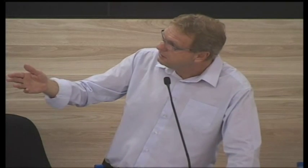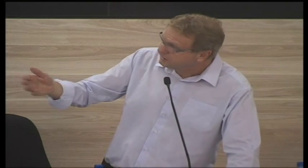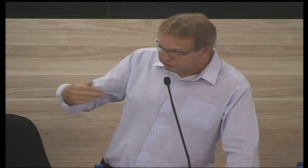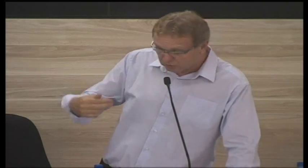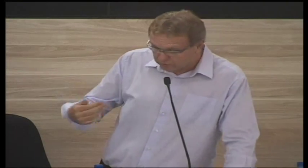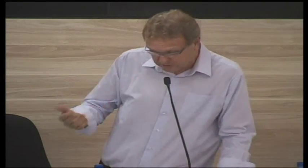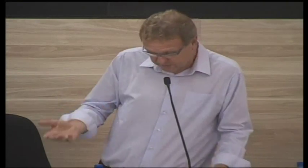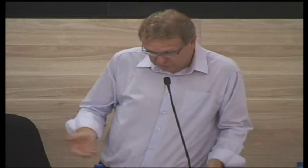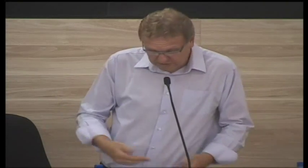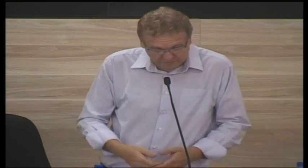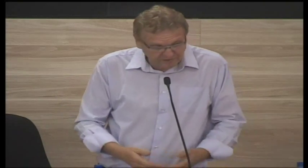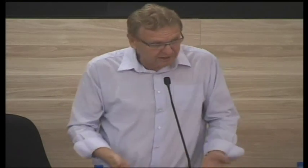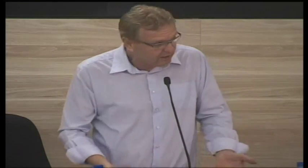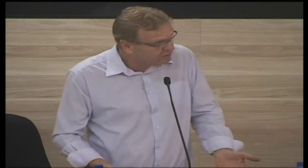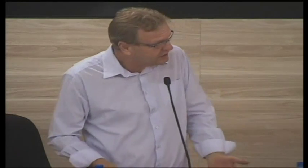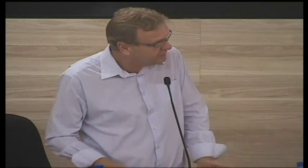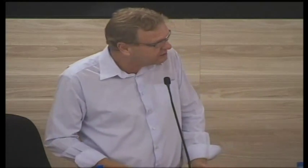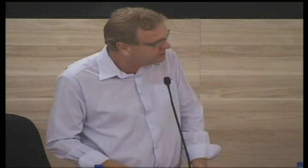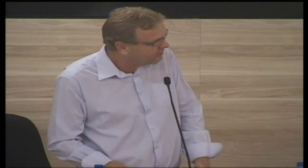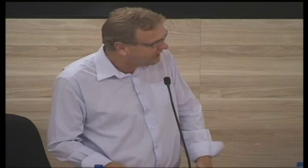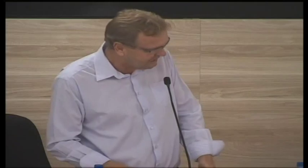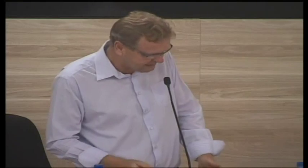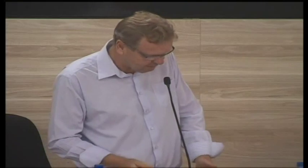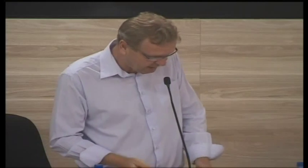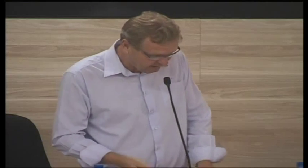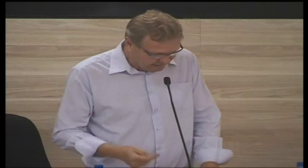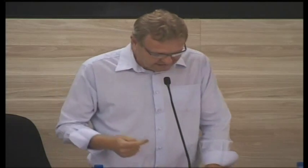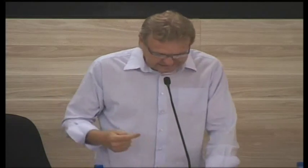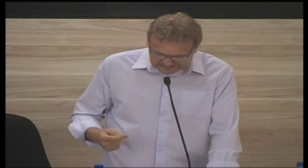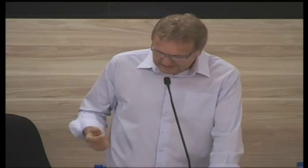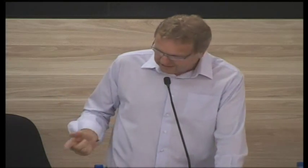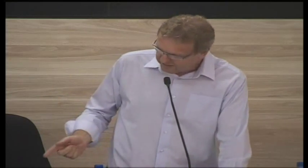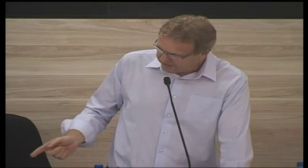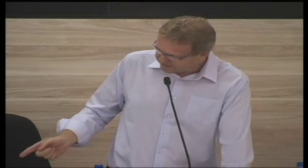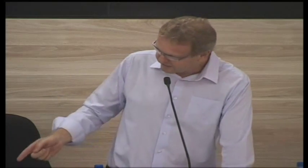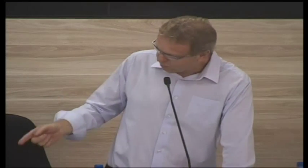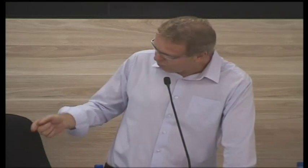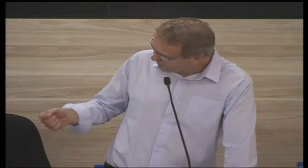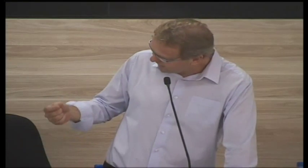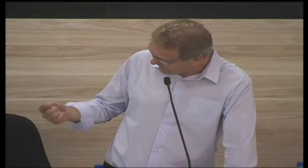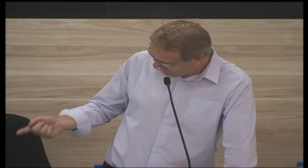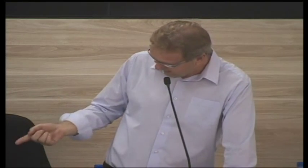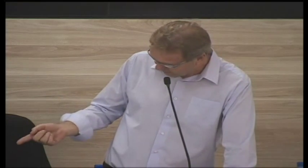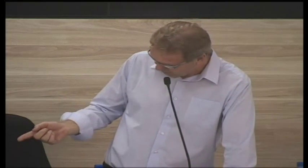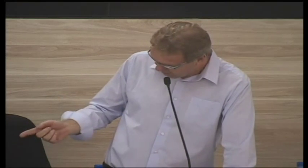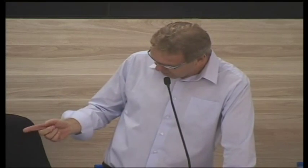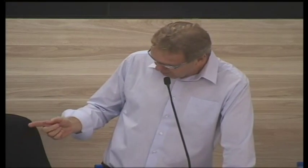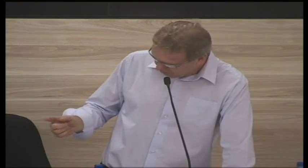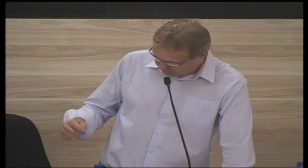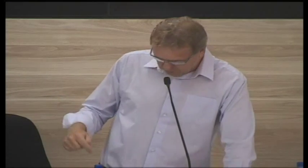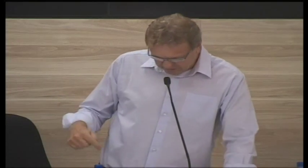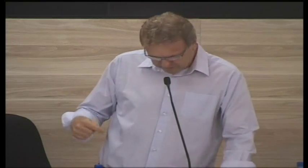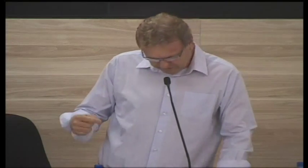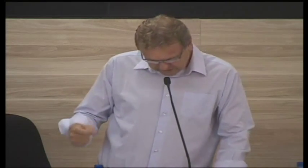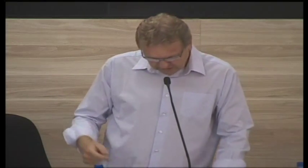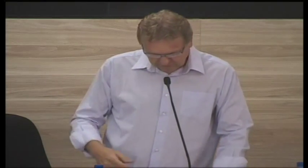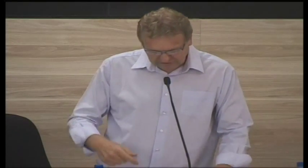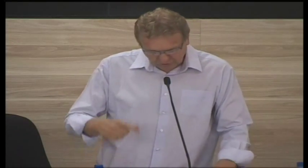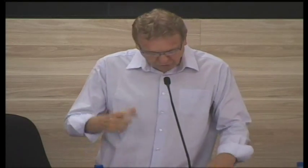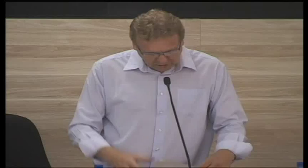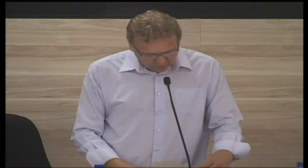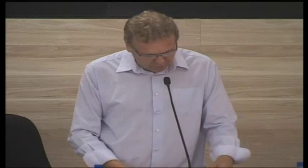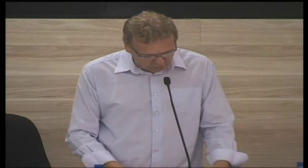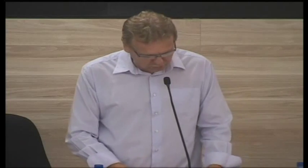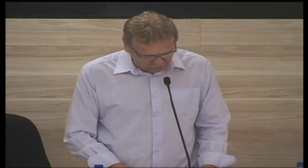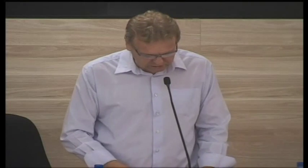casa. Isso algumas pessoas já me falaram que aconteceu isso. Então eu queria saber se existe algum critério. Porque uma vez